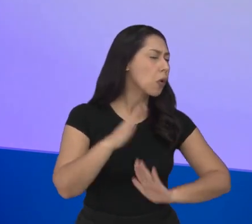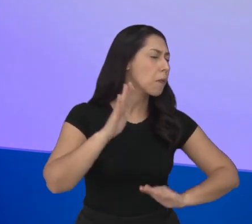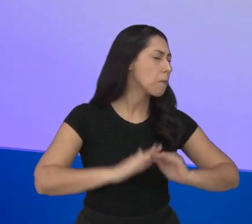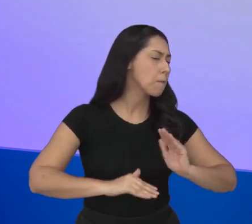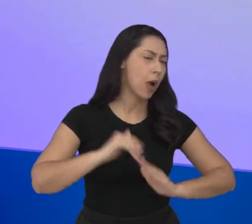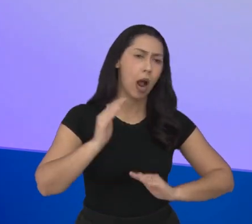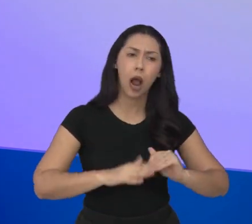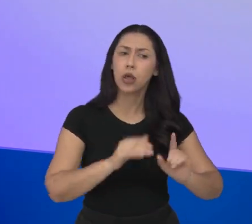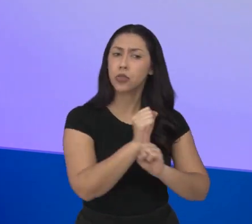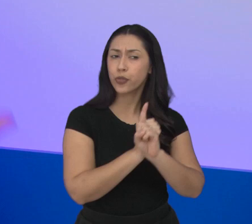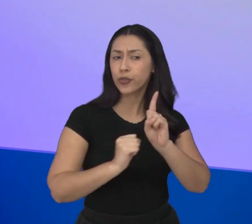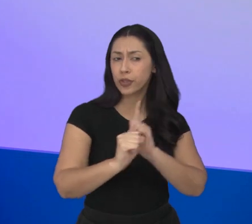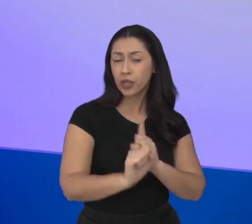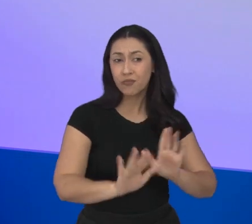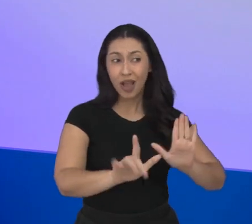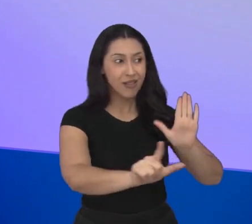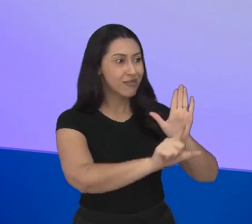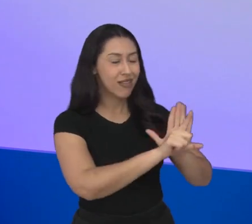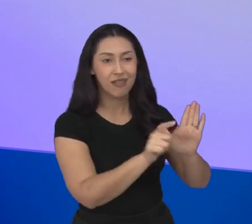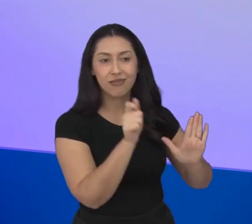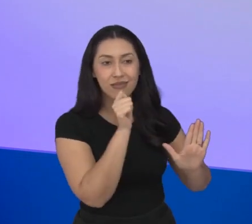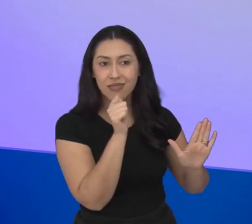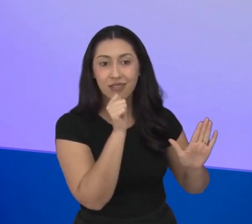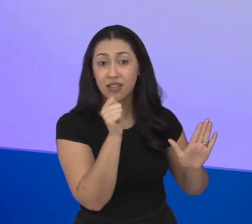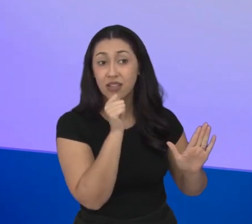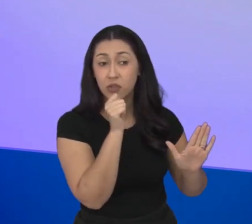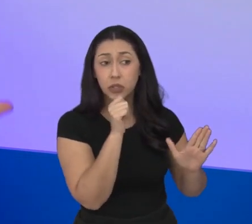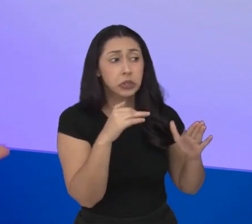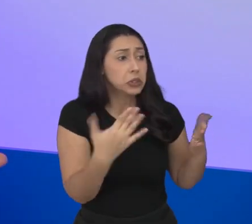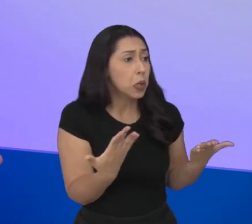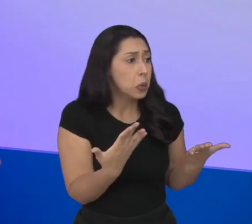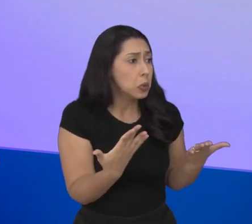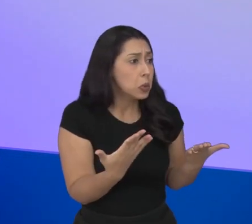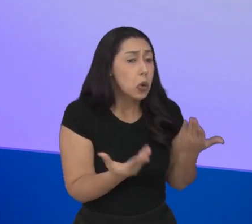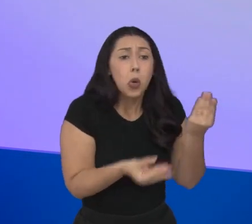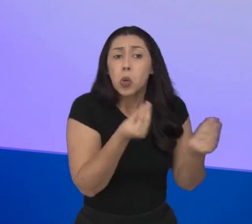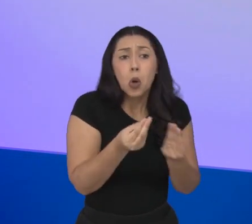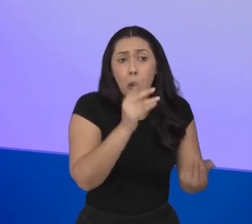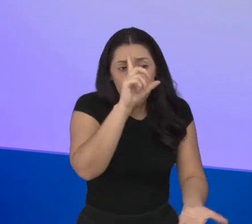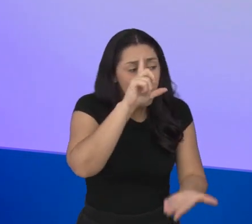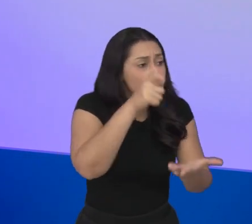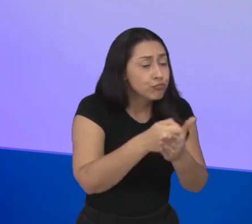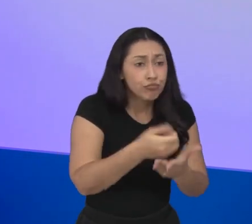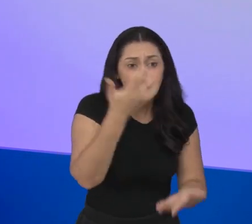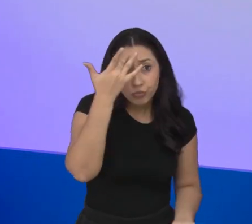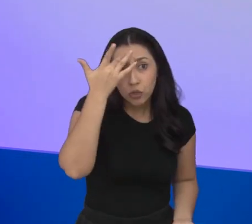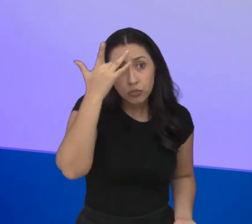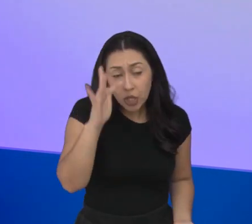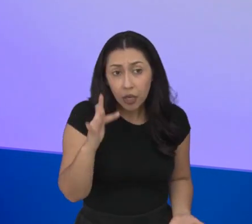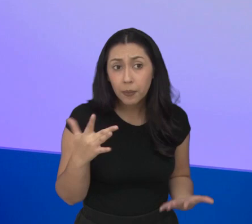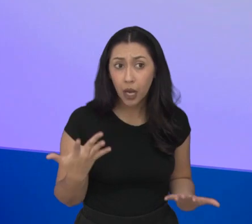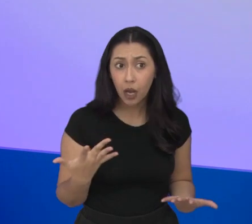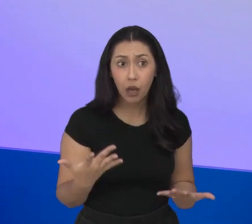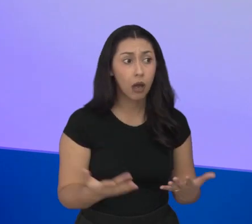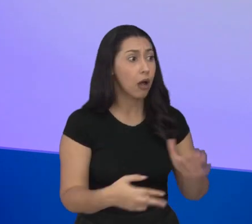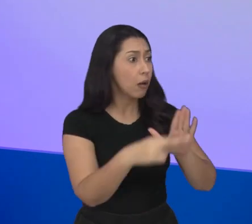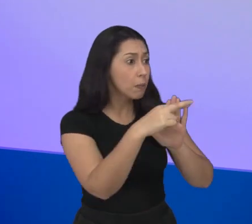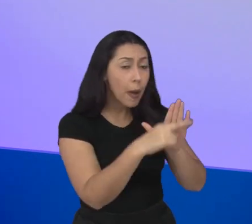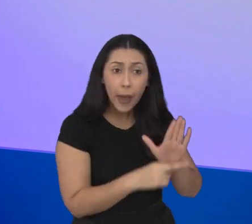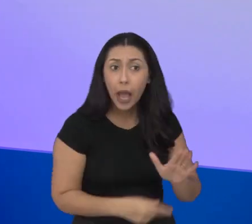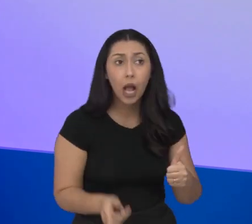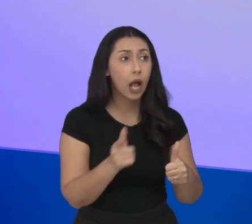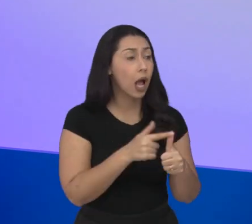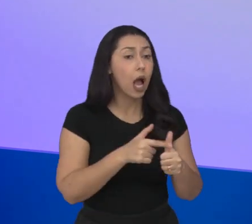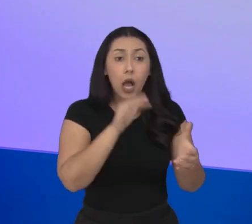temos na sociedade, mas que não está explícita em lei. Aquilo que nós não sabemos para onde conduzir. O judiciário, nessas regras todas, isso que você citou,